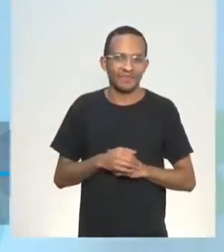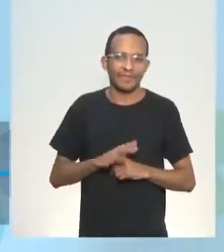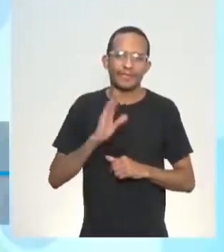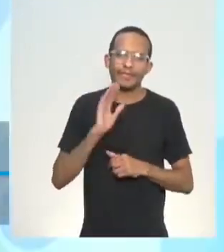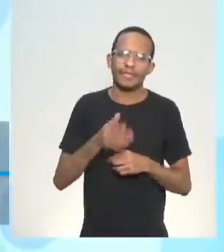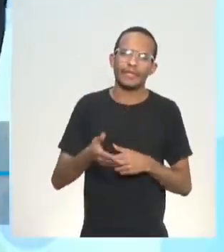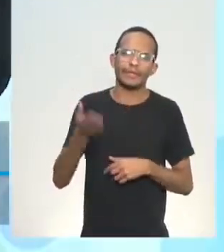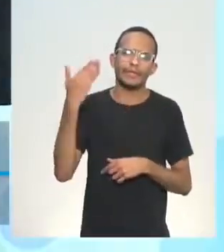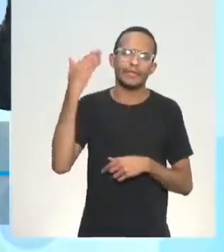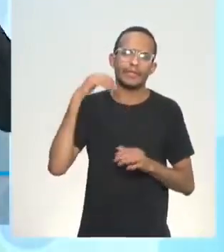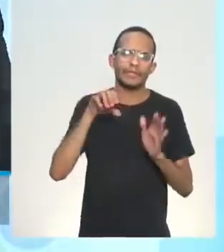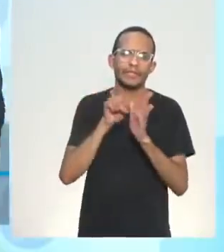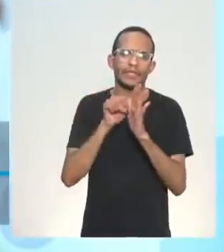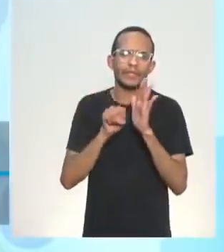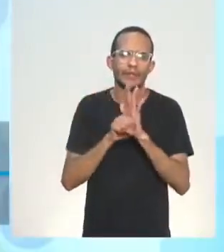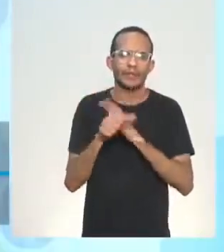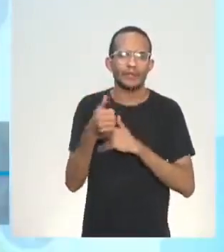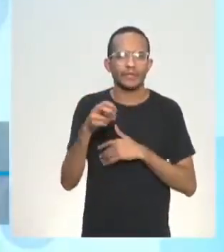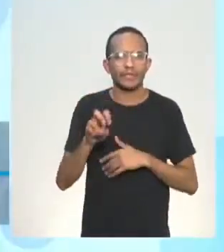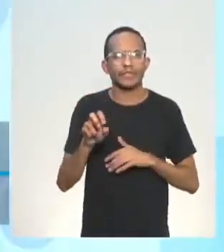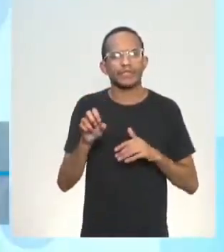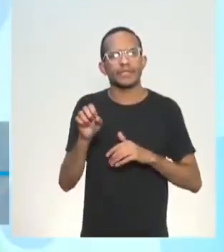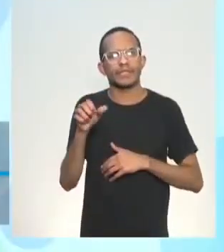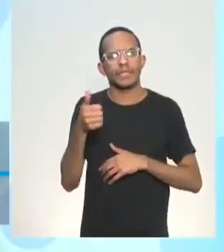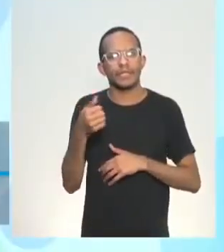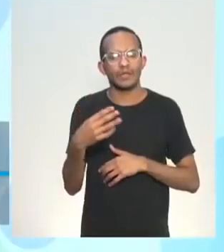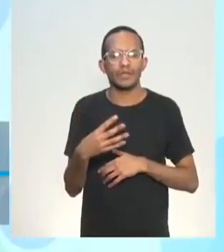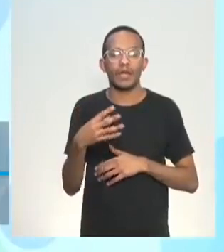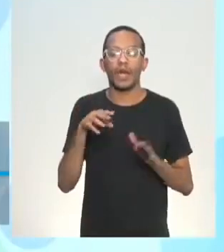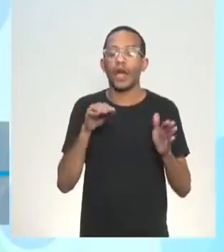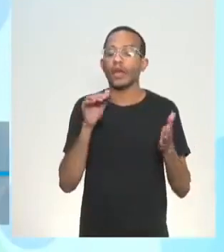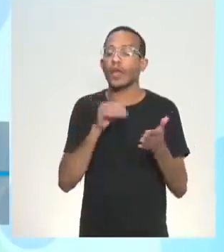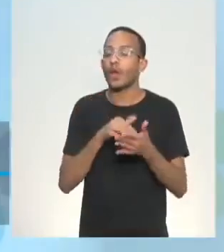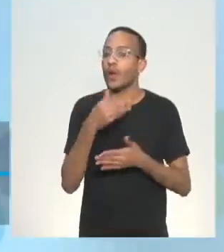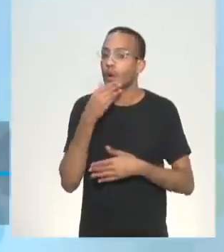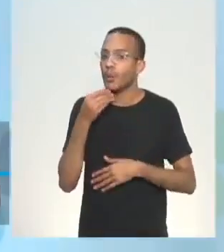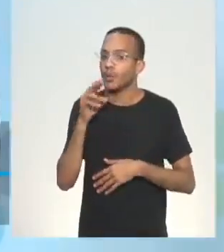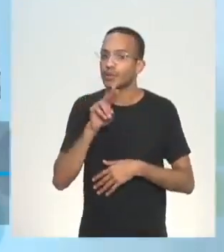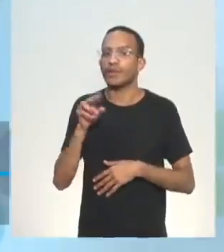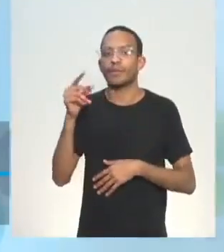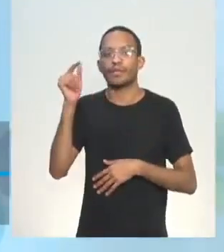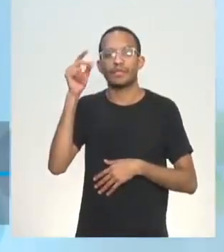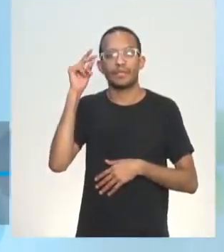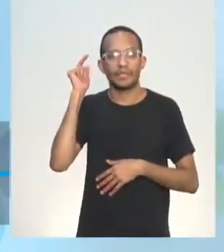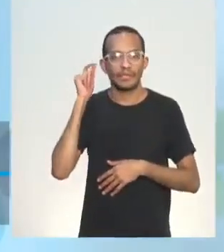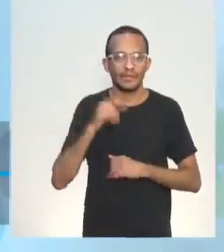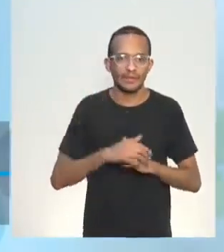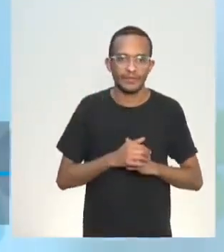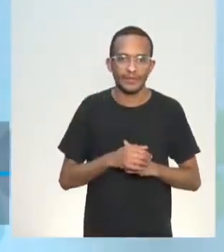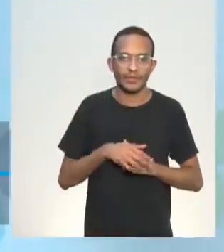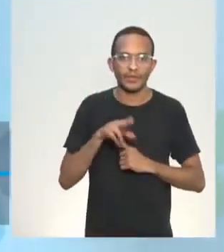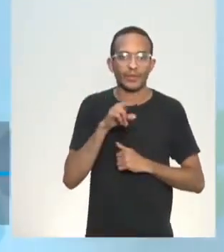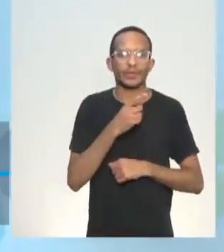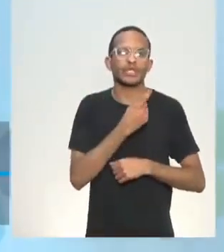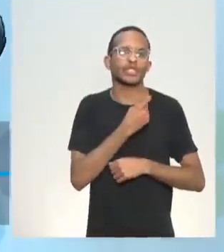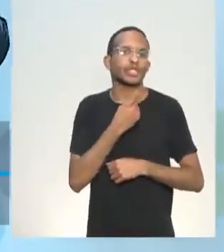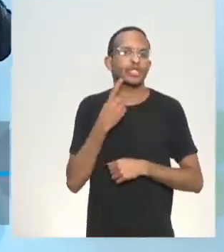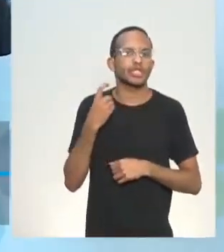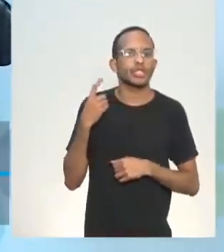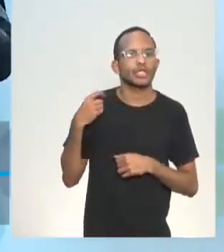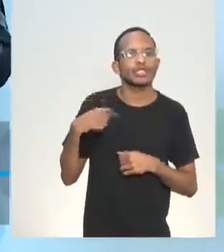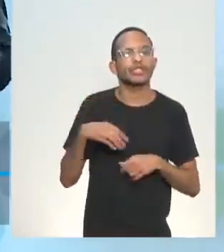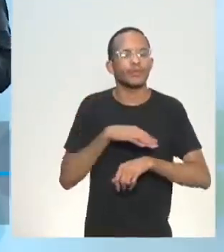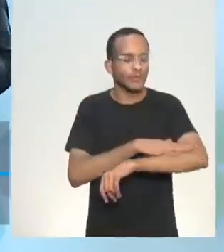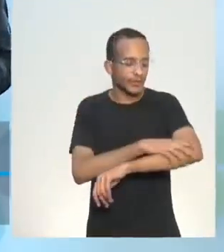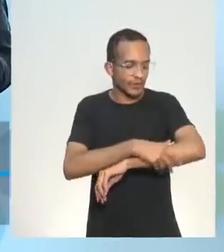desde lá o século XV, XIV, XV. Tá? Até homens usavam sapatos de salto alto naquela época. Tá? Uso de perfumes e loções para a